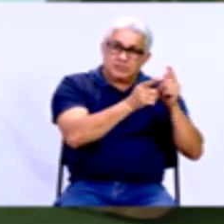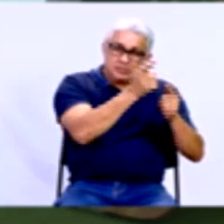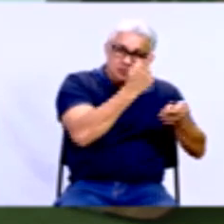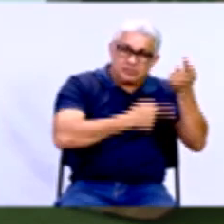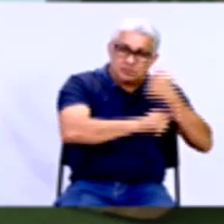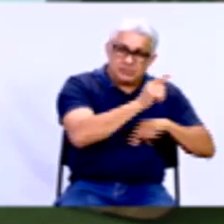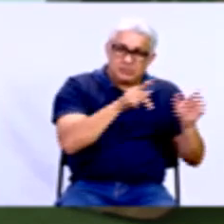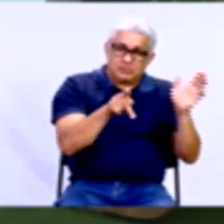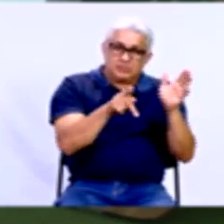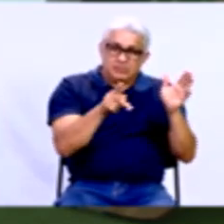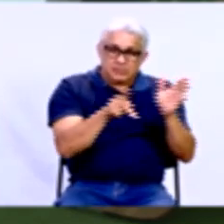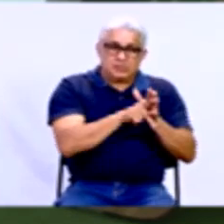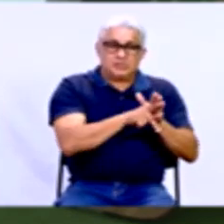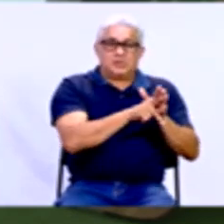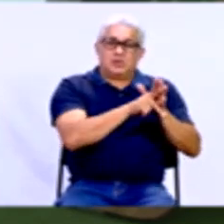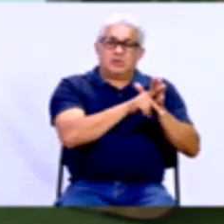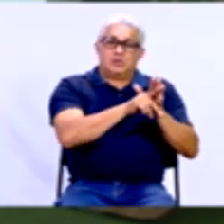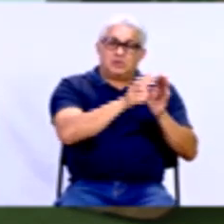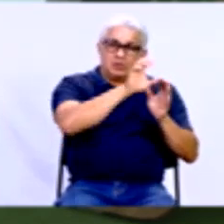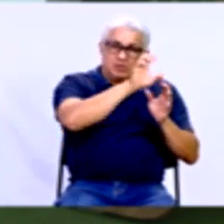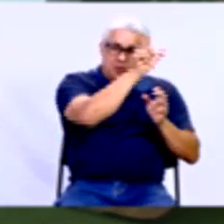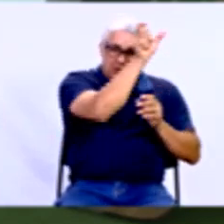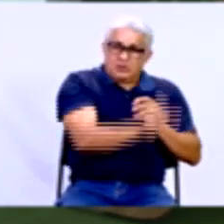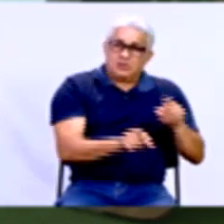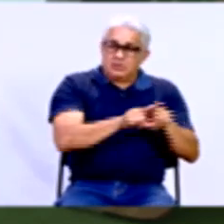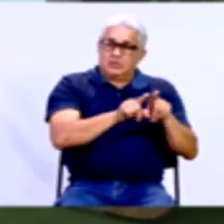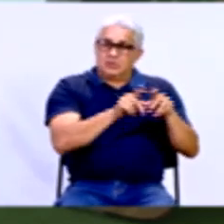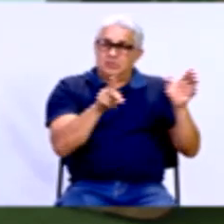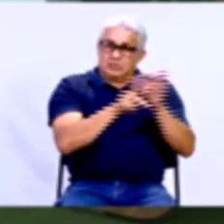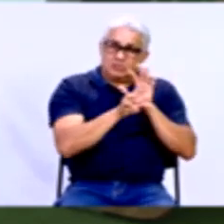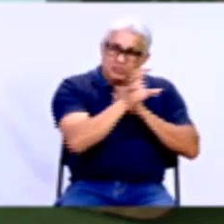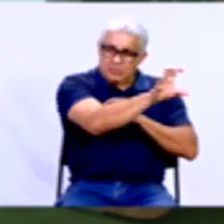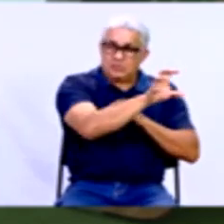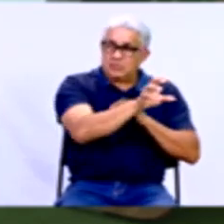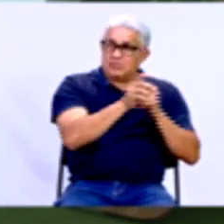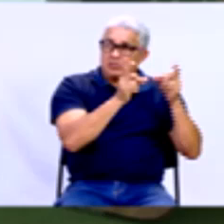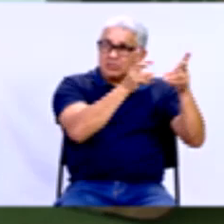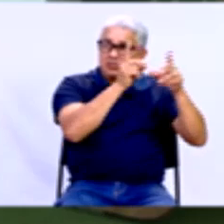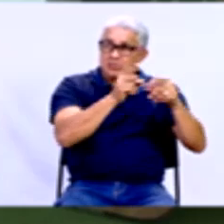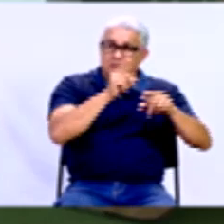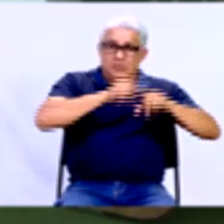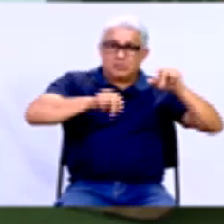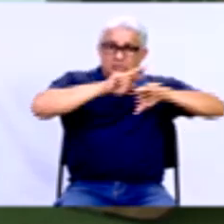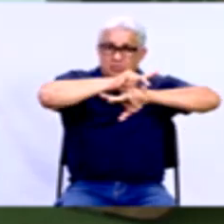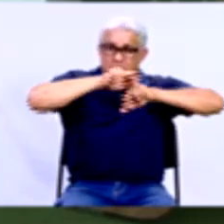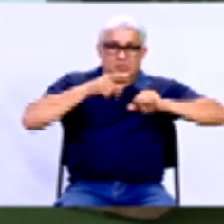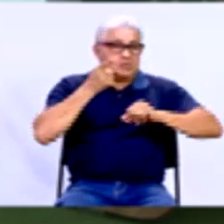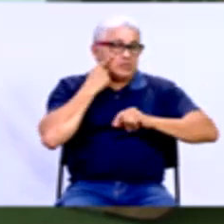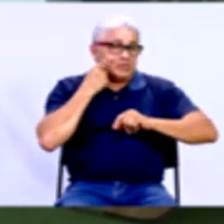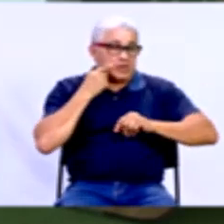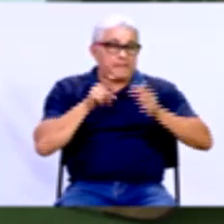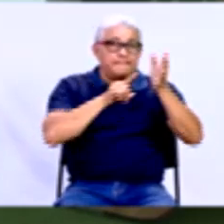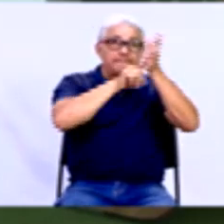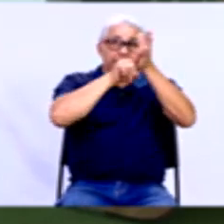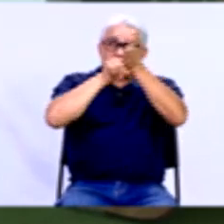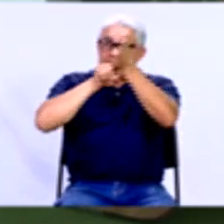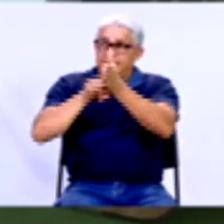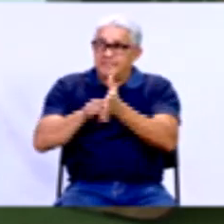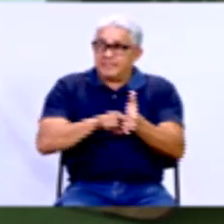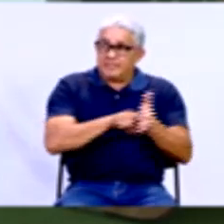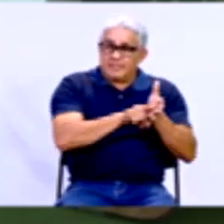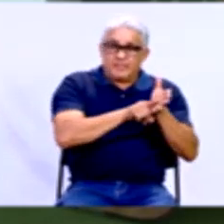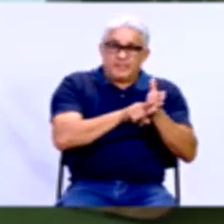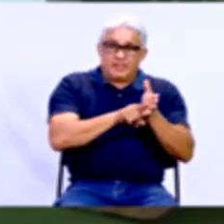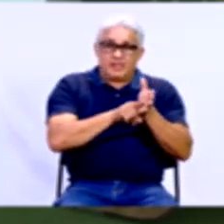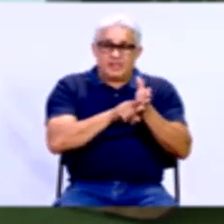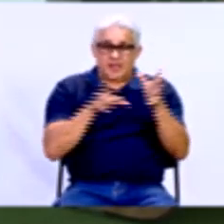sua abordagem do cliente, na sua forma de vender o seu produto, né? Então, exatamente. A gente está vendo muitas pesquisas para concentrar